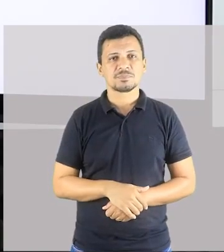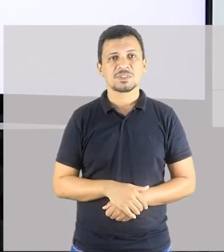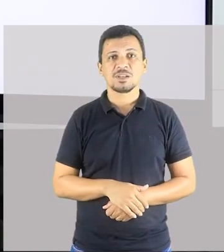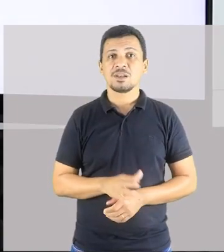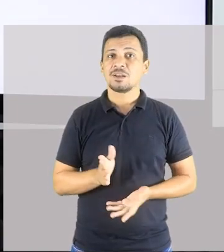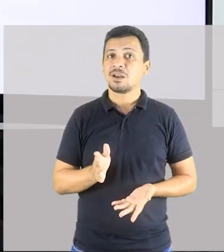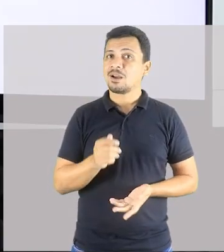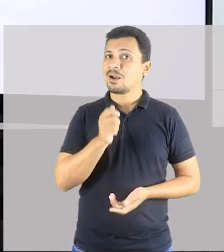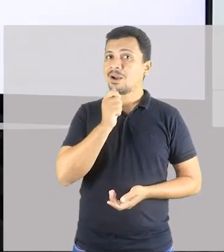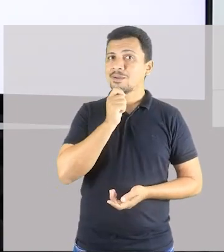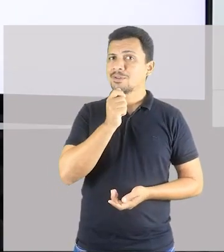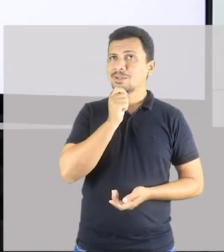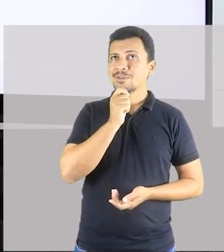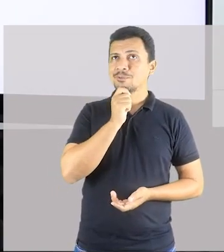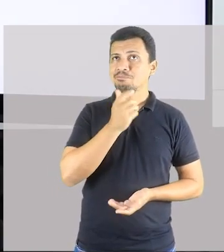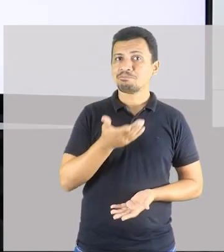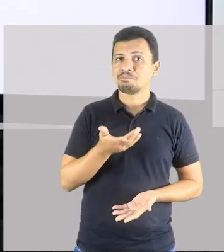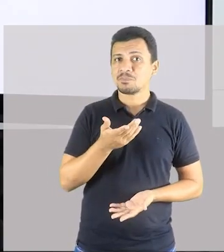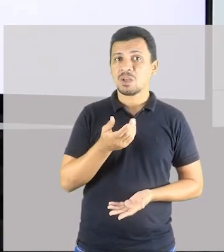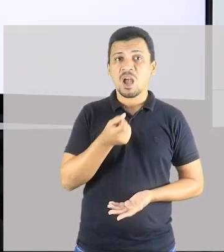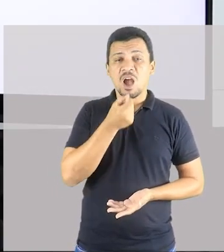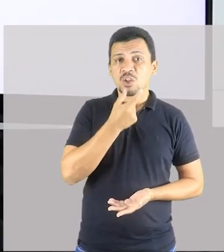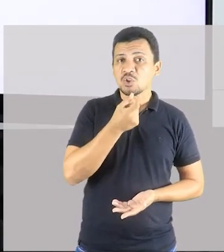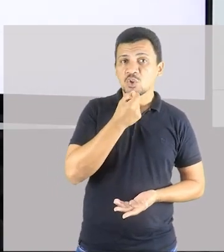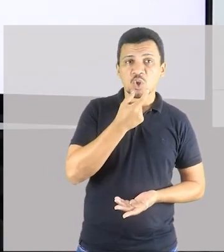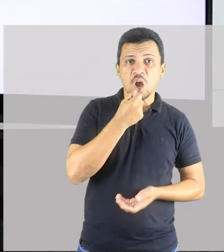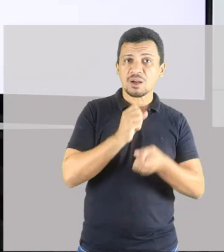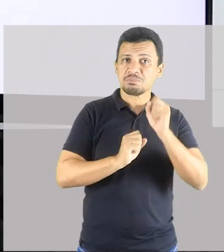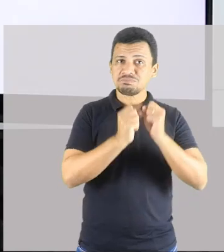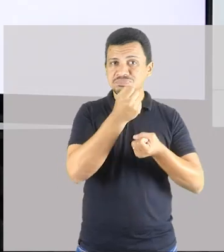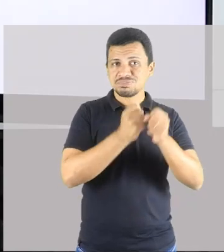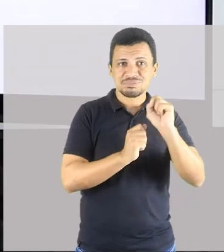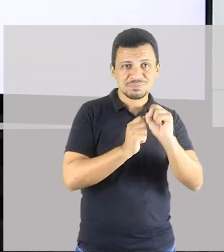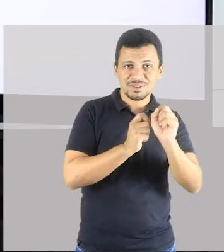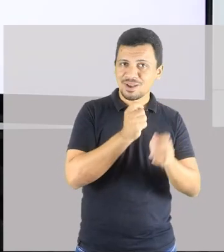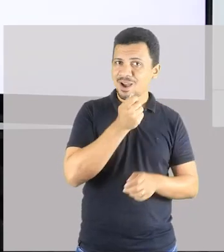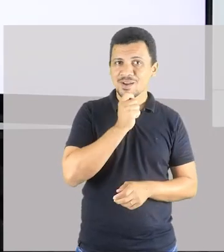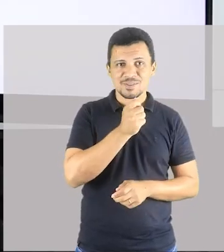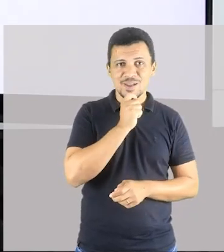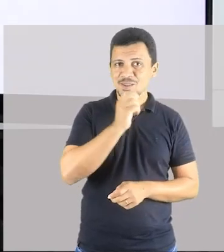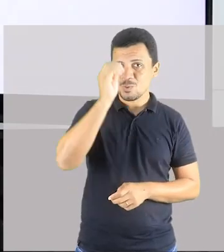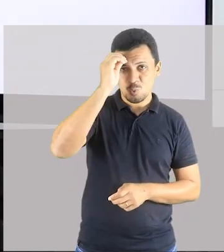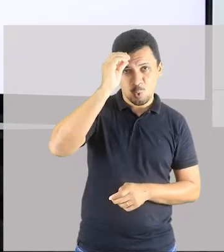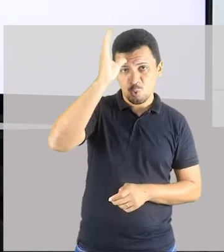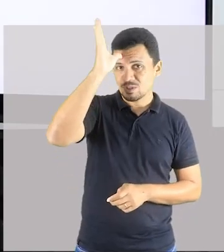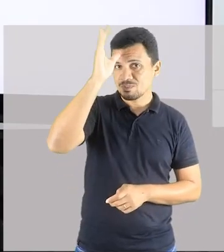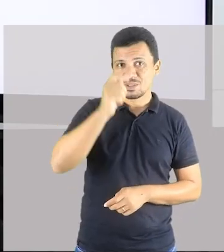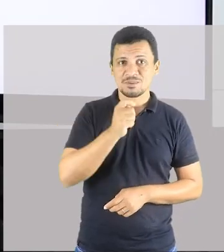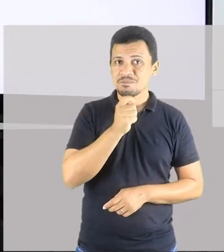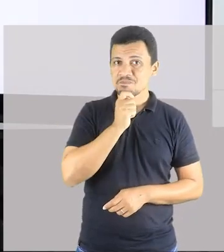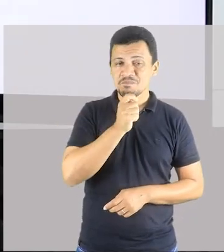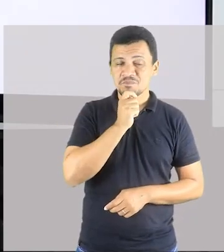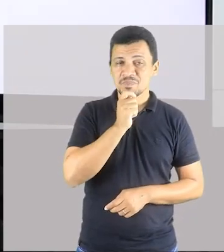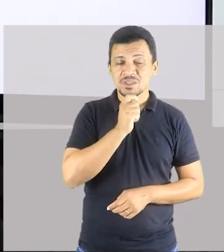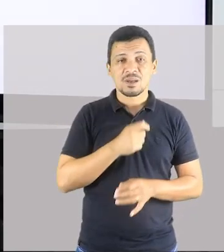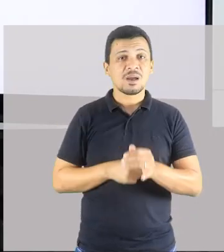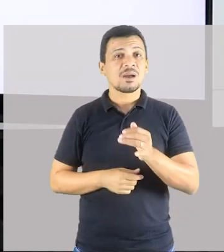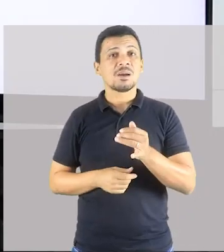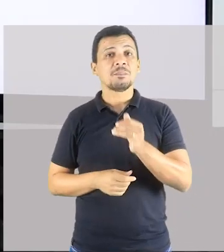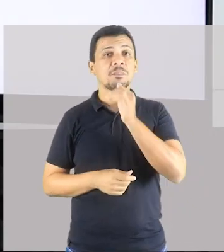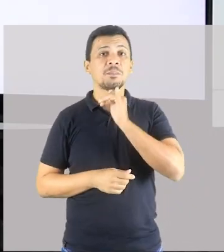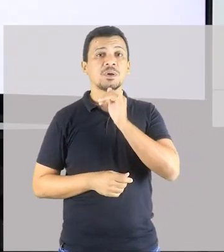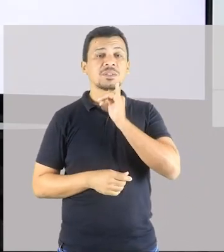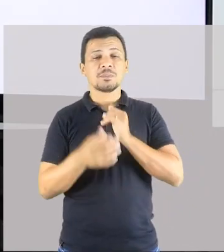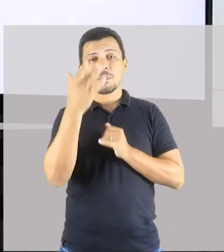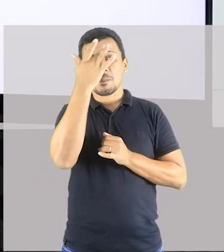vamos dizer que seriam drogas sintetizadas, porque eles não tinham tal conhecimento, mas, por exemplo, tinham